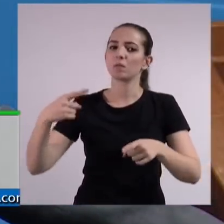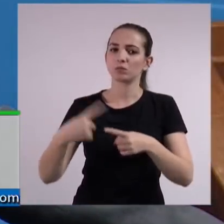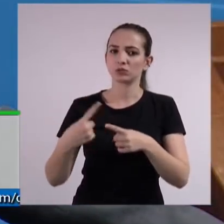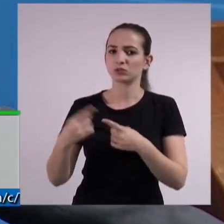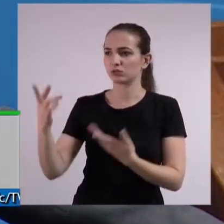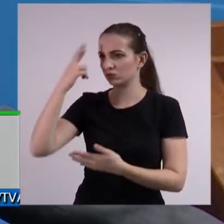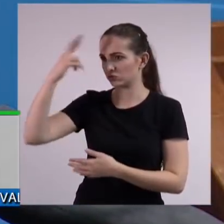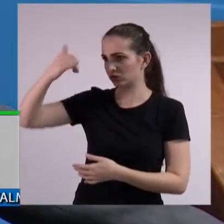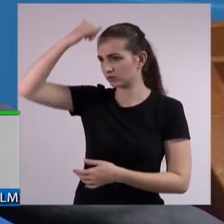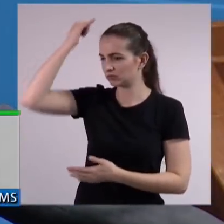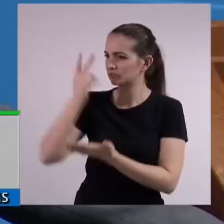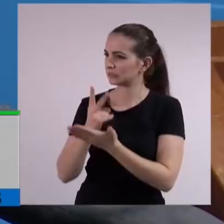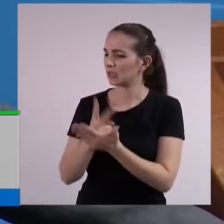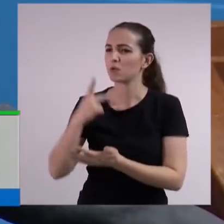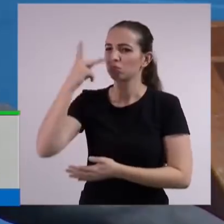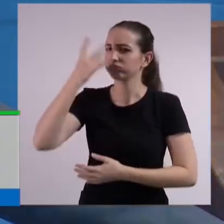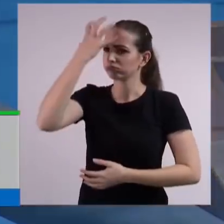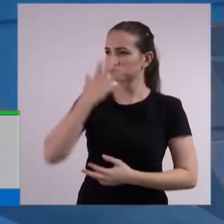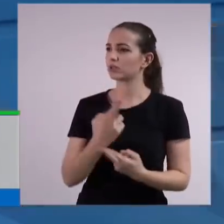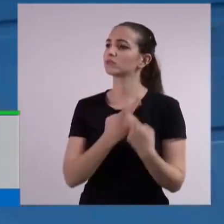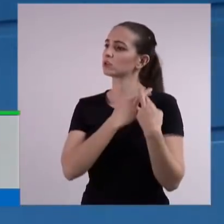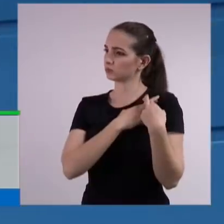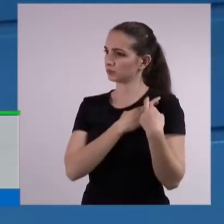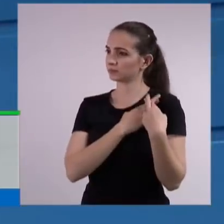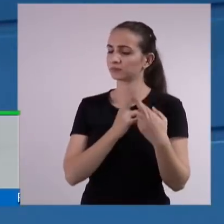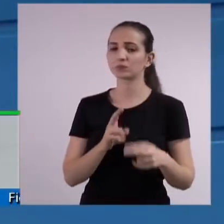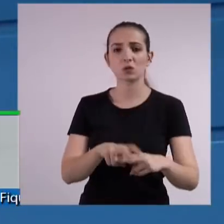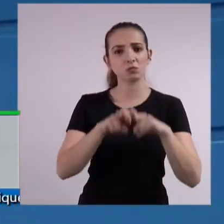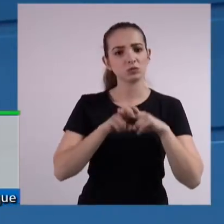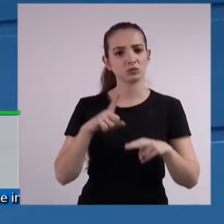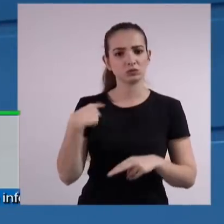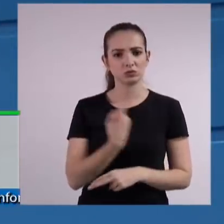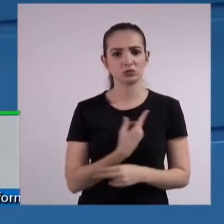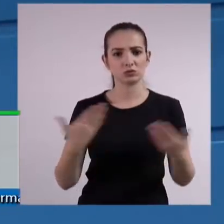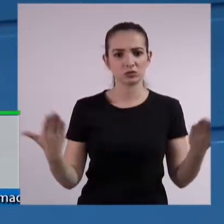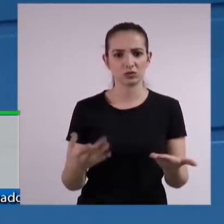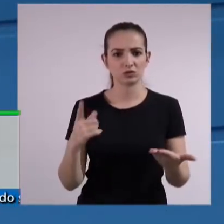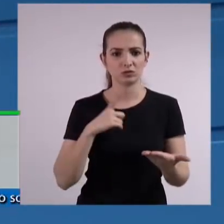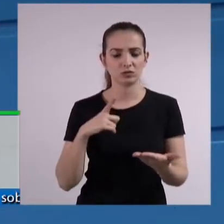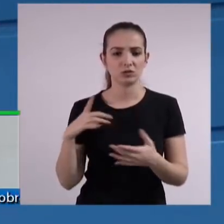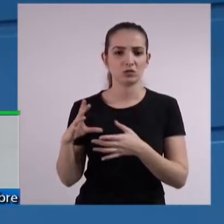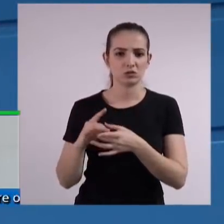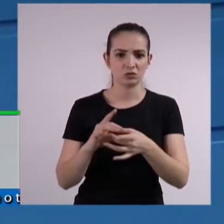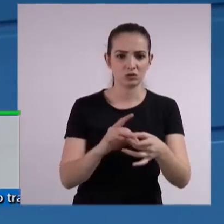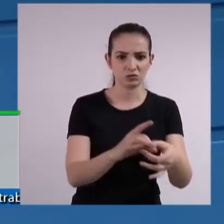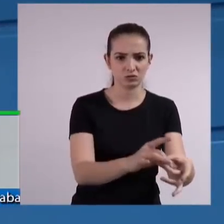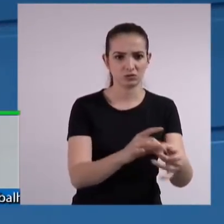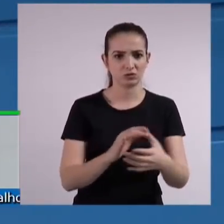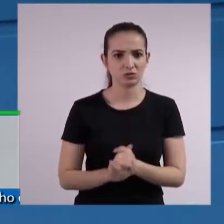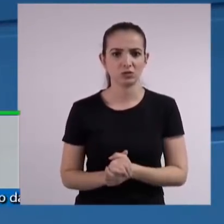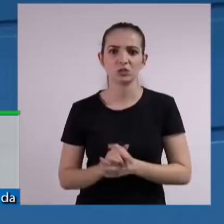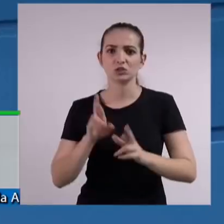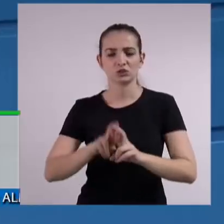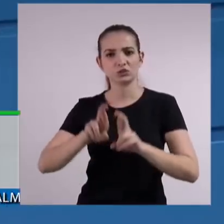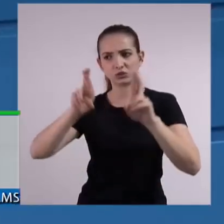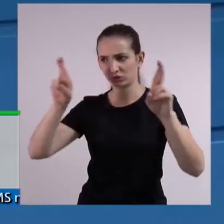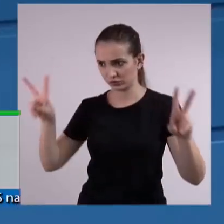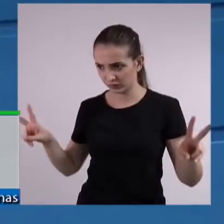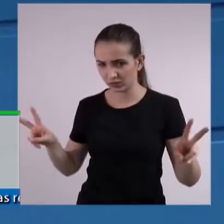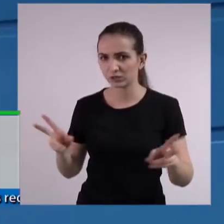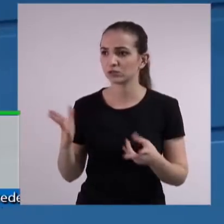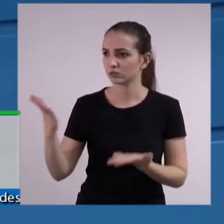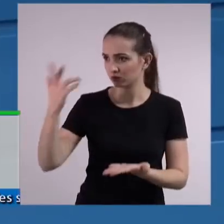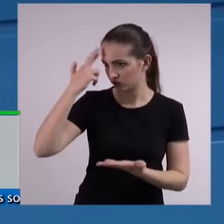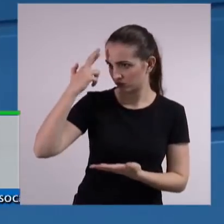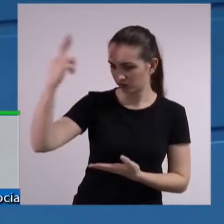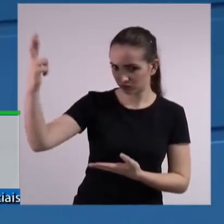fez política com muita seriedade. Aqui a gente praticamente teve em situação divergente, quando Vossa